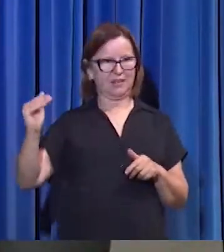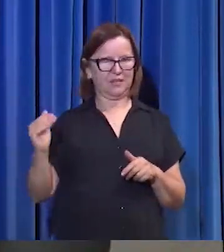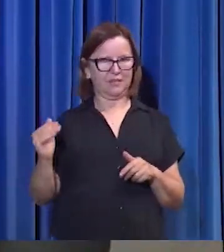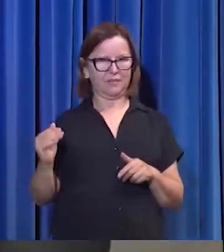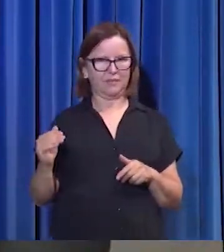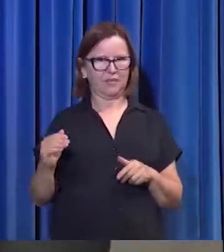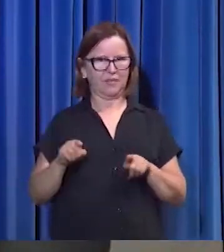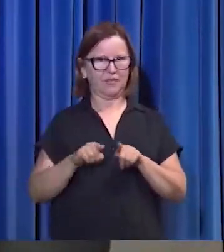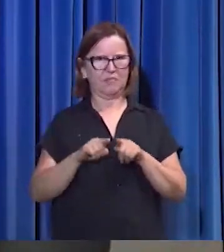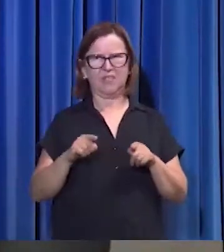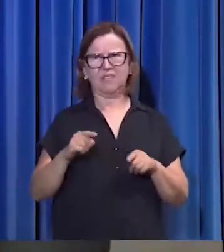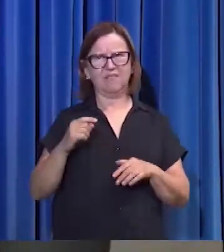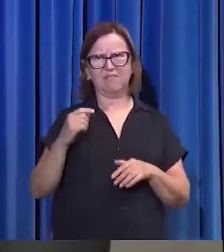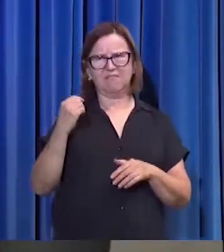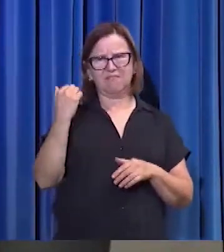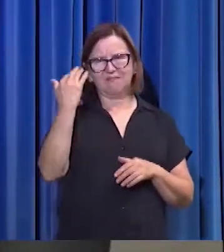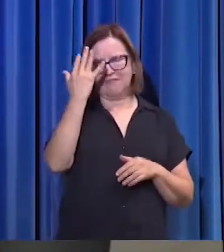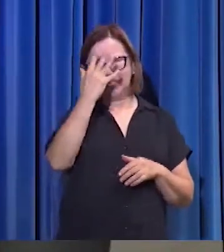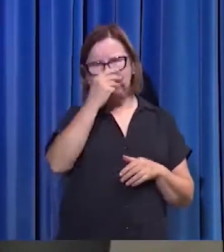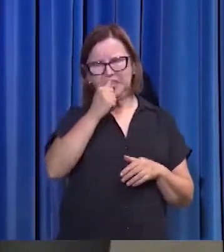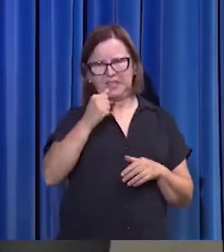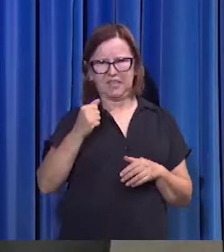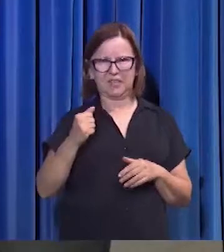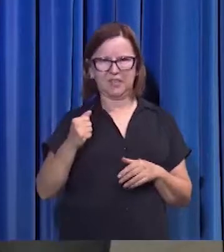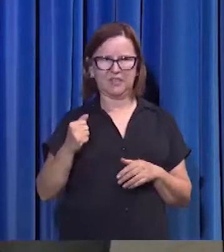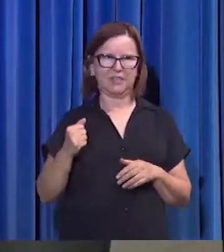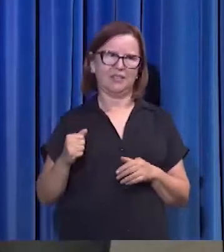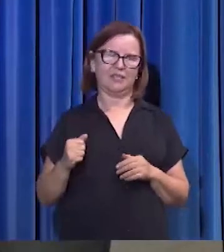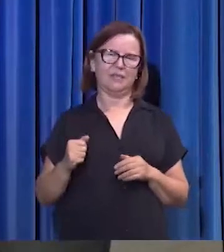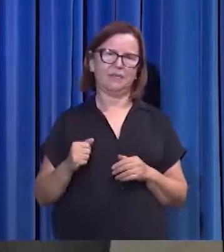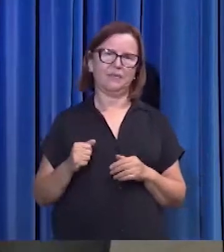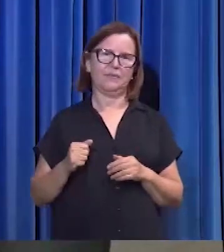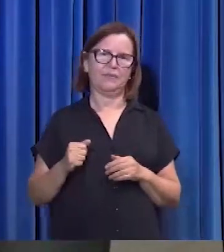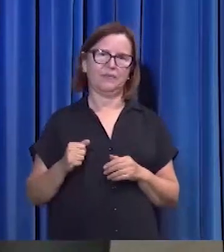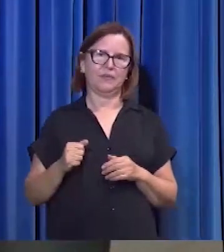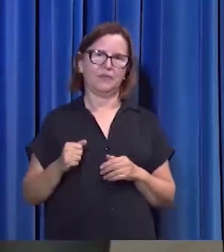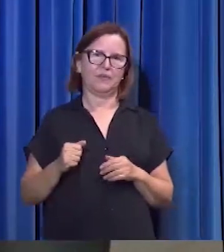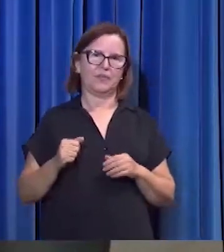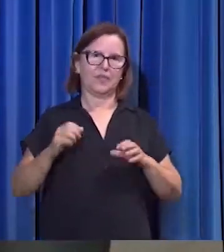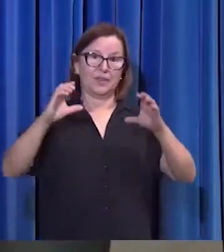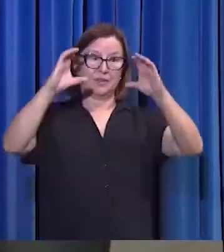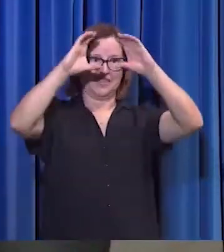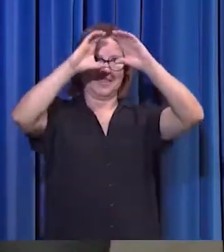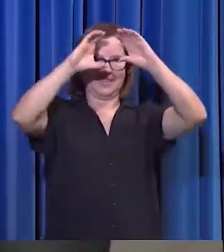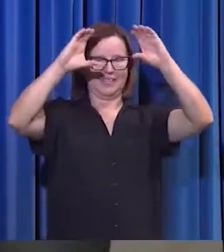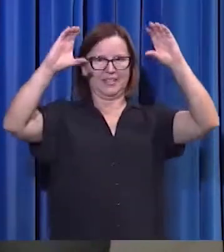assim bonitas, eram escarpadas e calvas. O céu